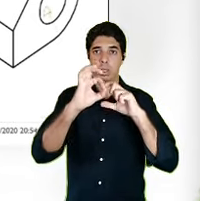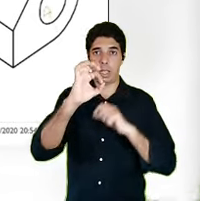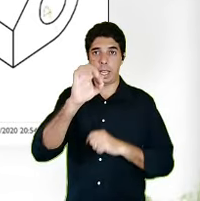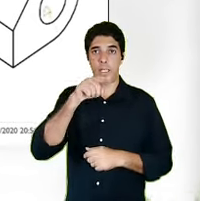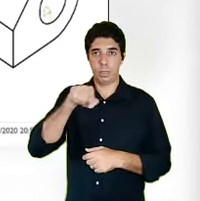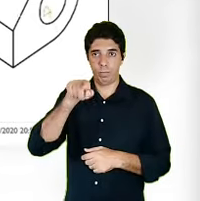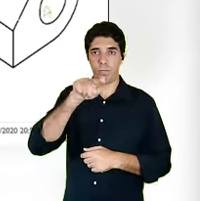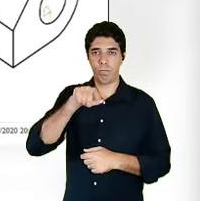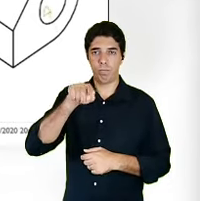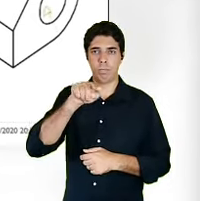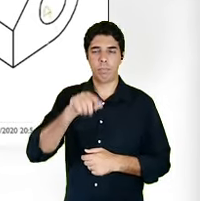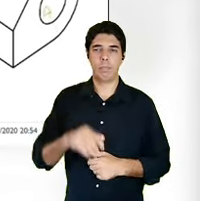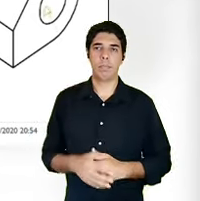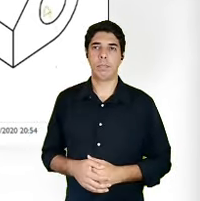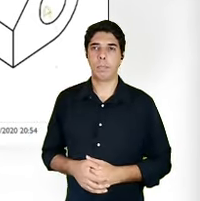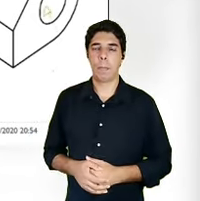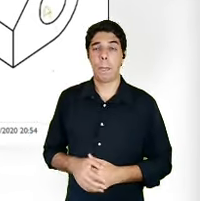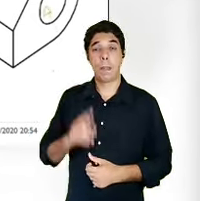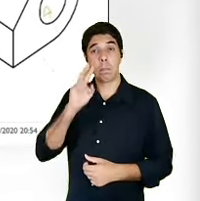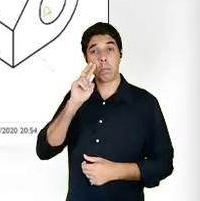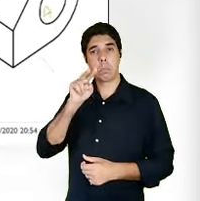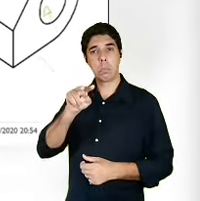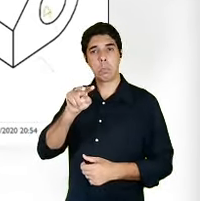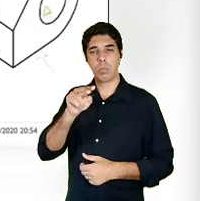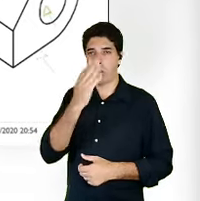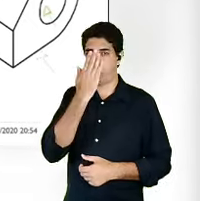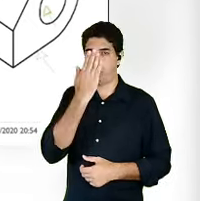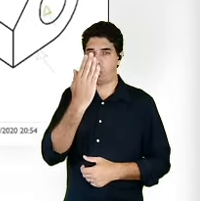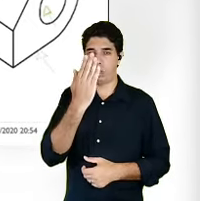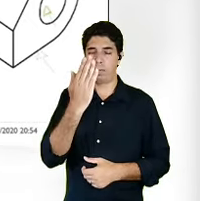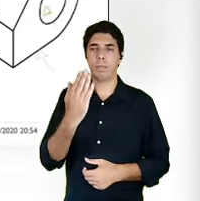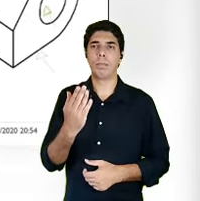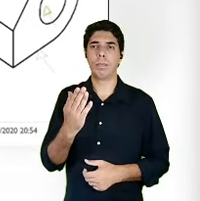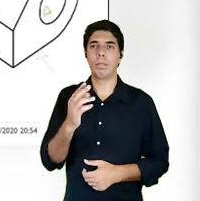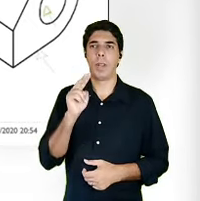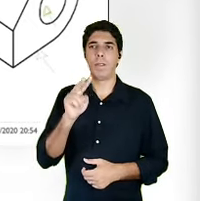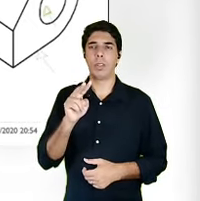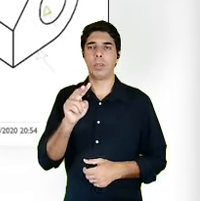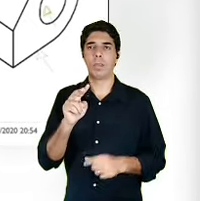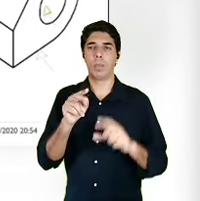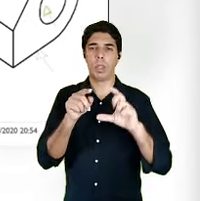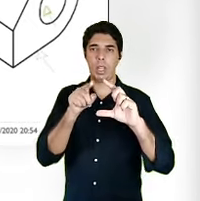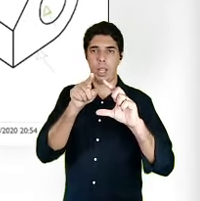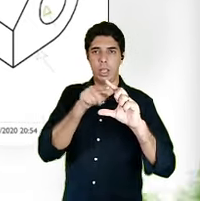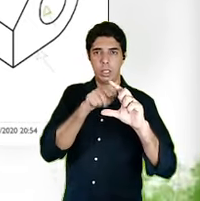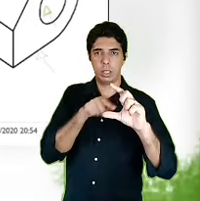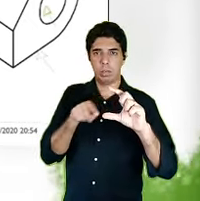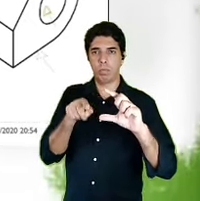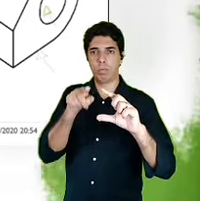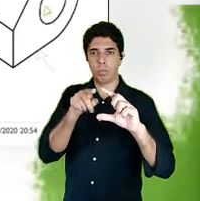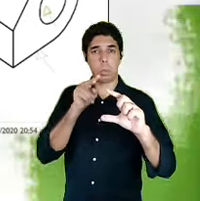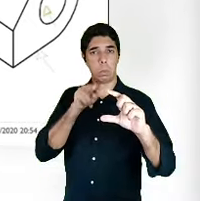ó, em formato circular. Então, na minha vista frontal, ó, eu vou ter aqui as linhas de